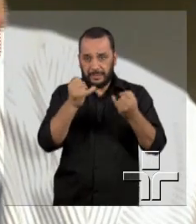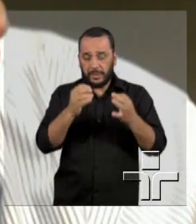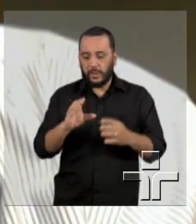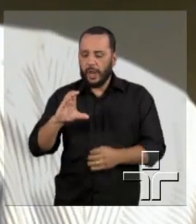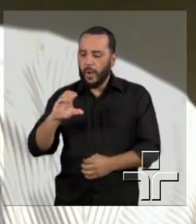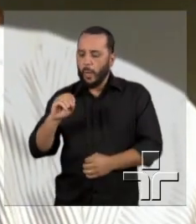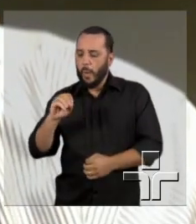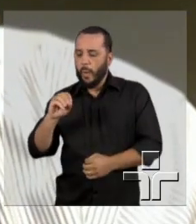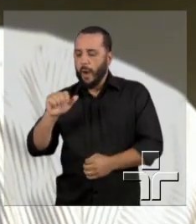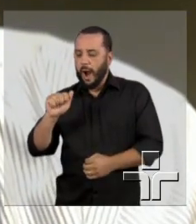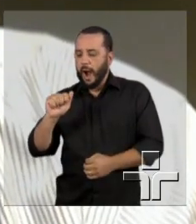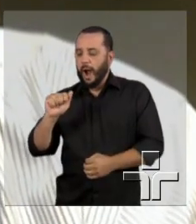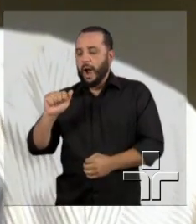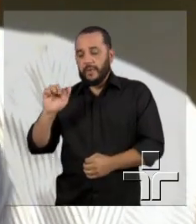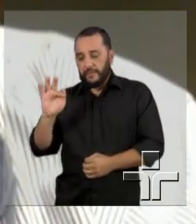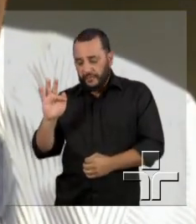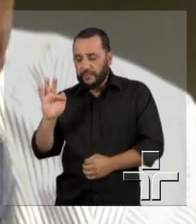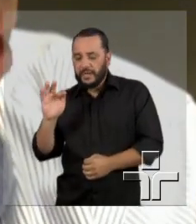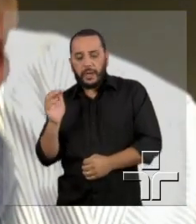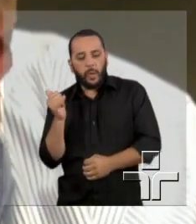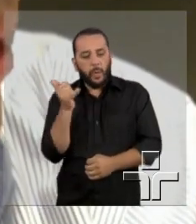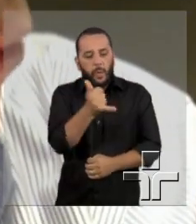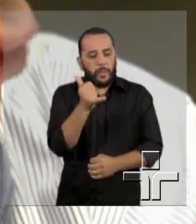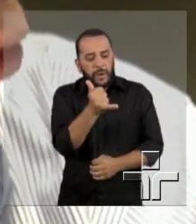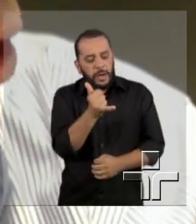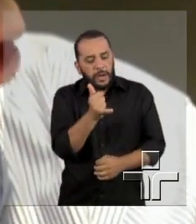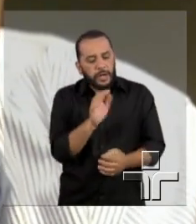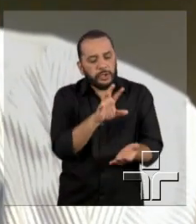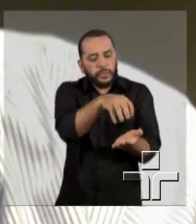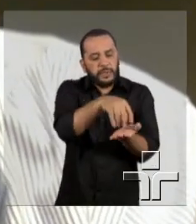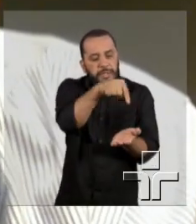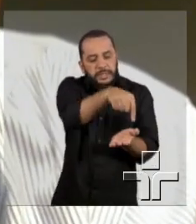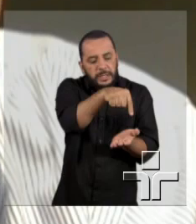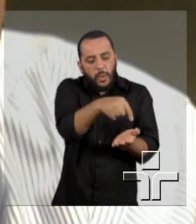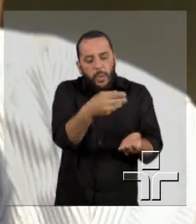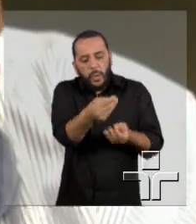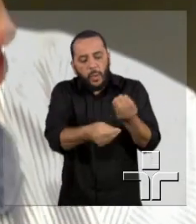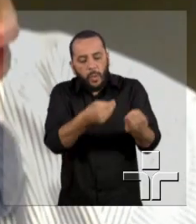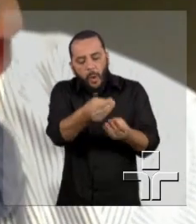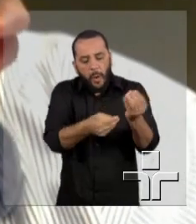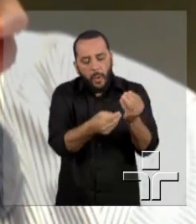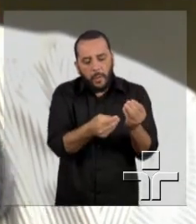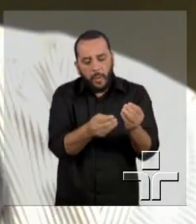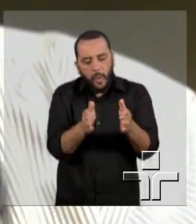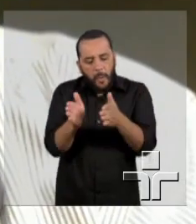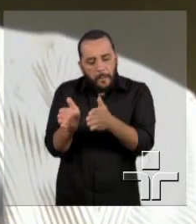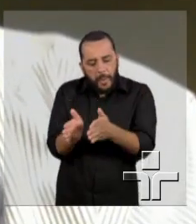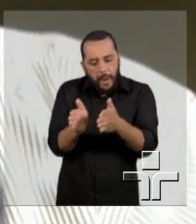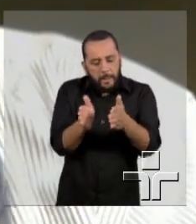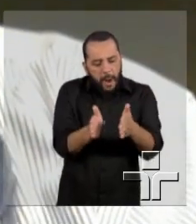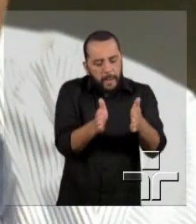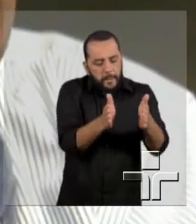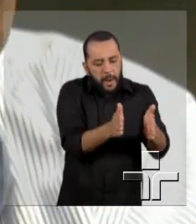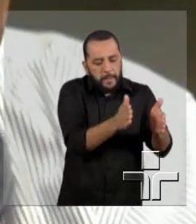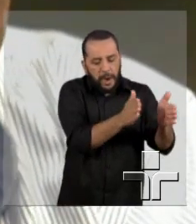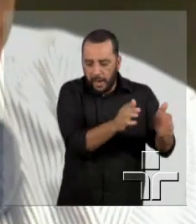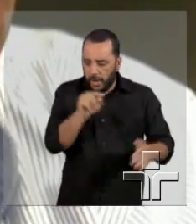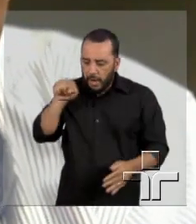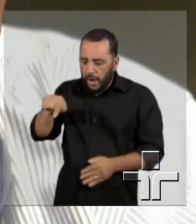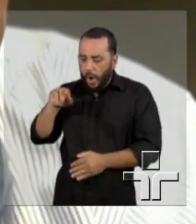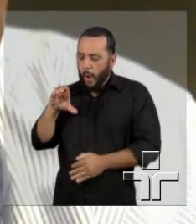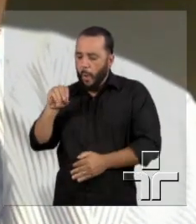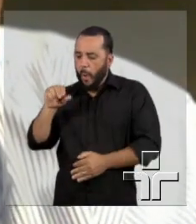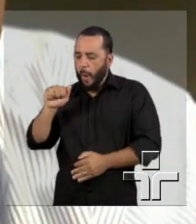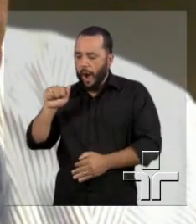às autoridades competentes para a instauração dos procedimentos cabíveis, quando concluir ele, COAF,